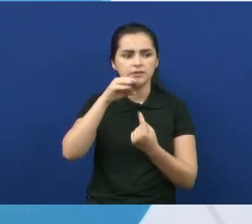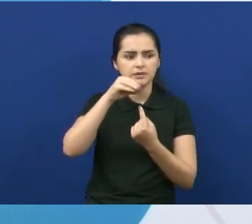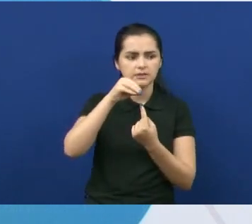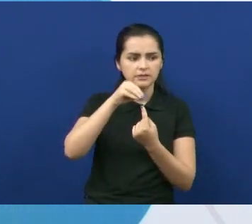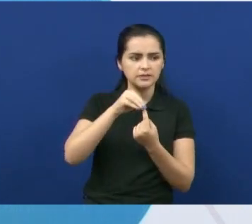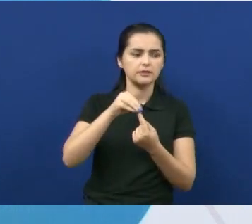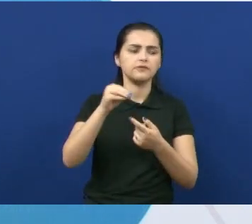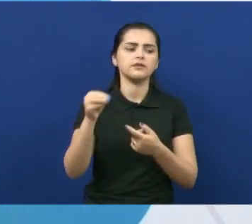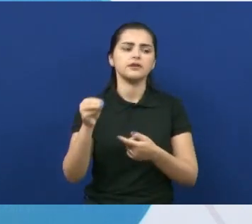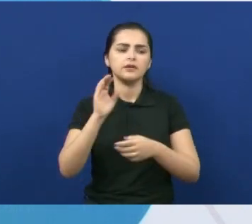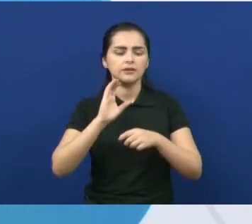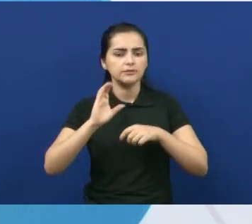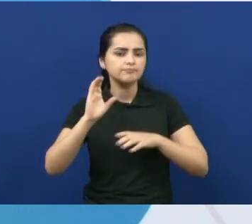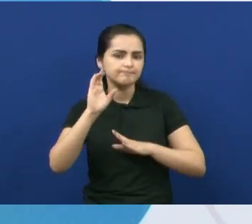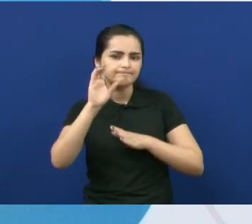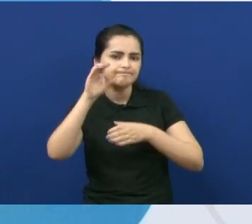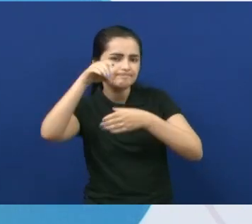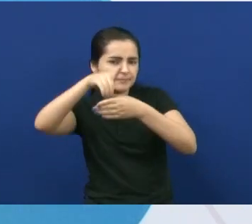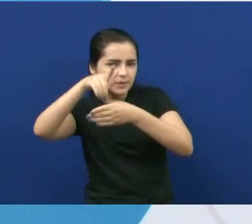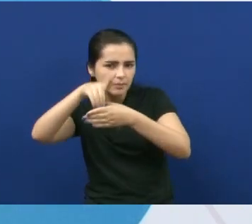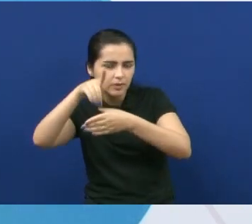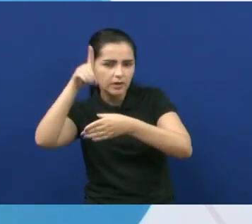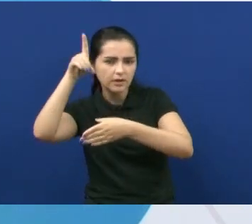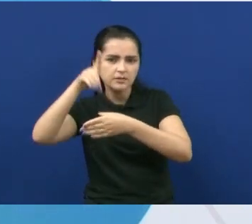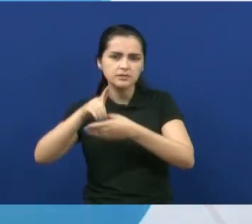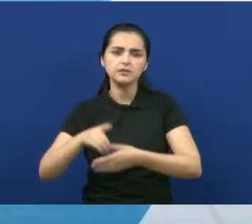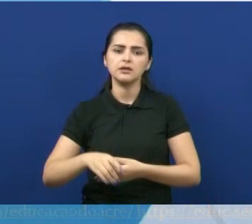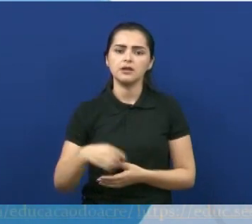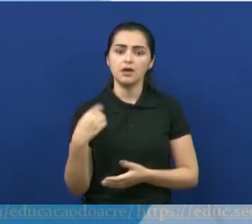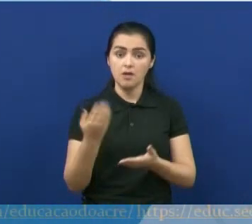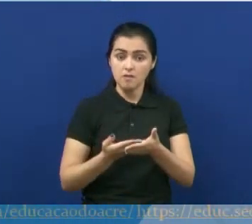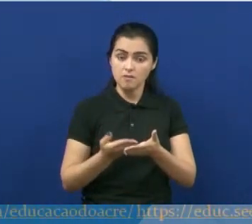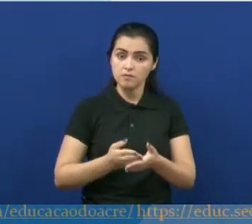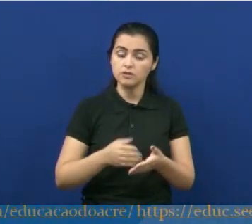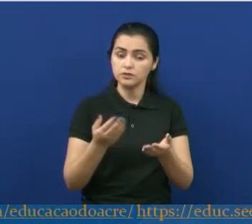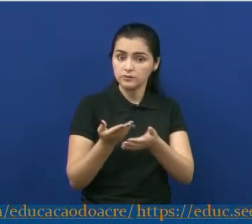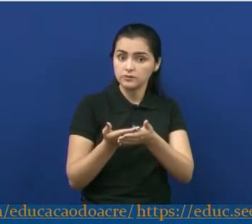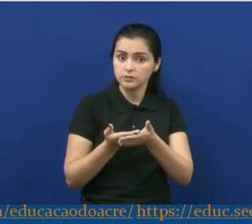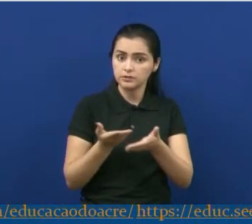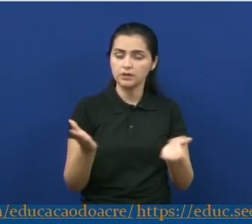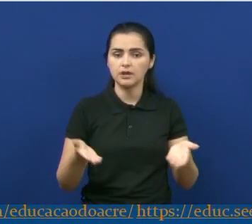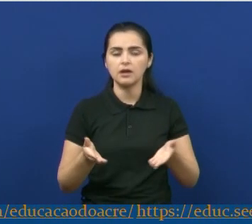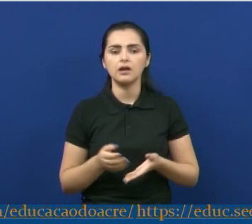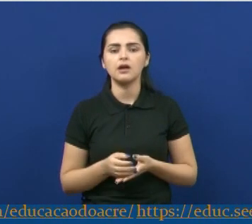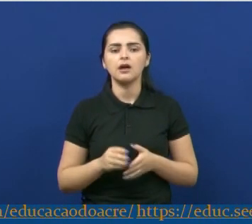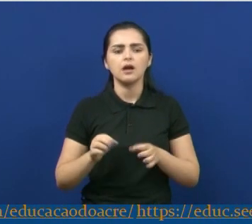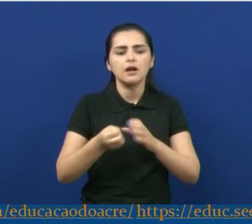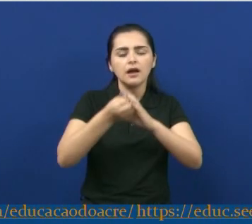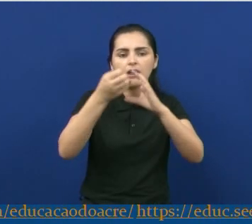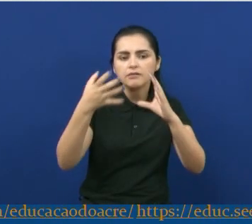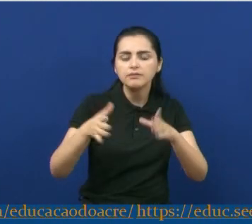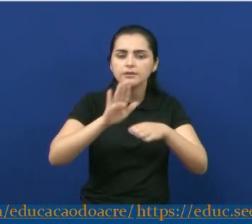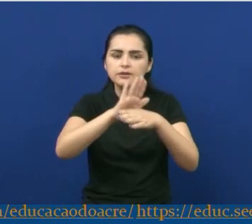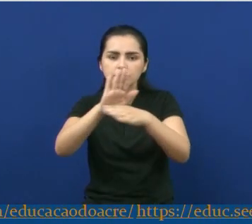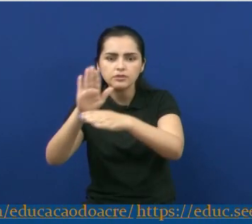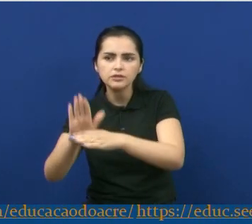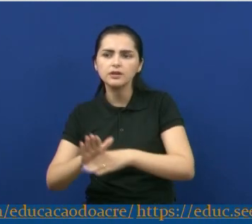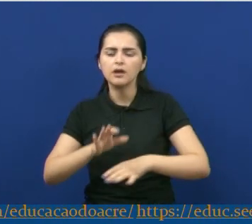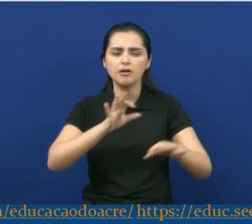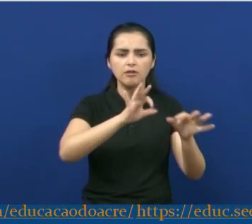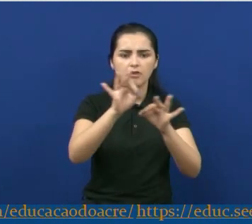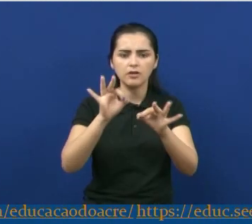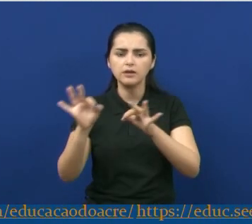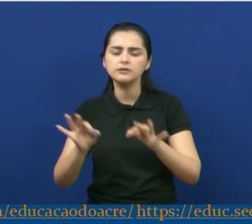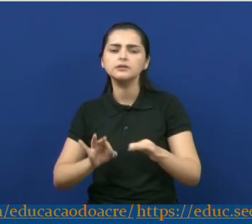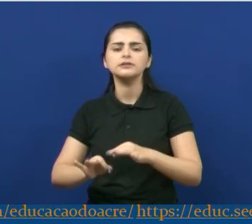da democracia. Então a gente vai estudar na aula de hoje alguns elementos que contribuem para que a ordem democrática seja